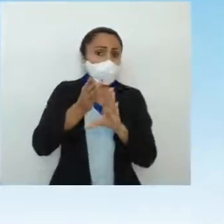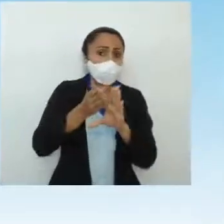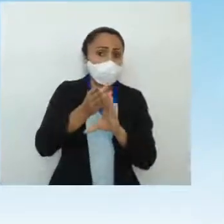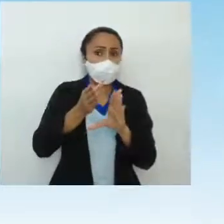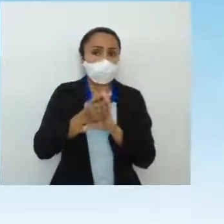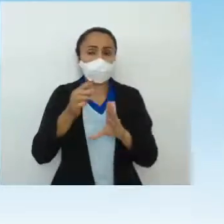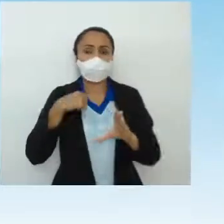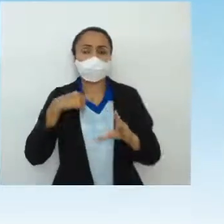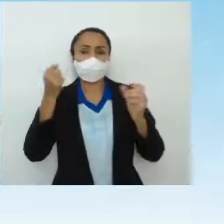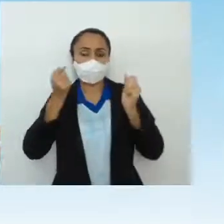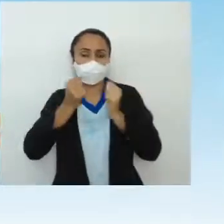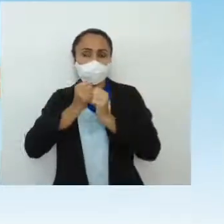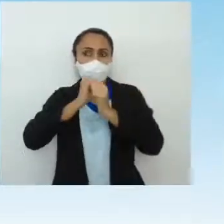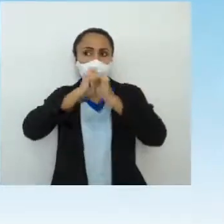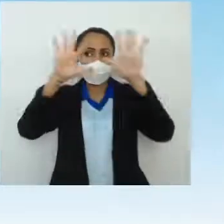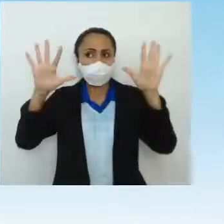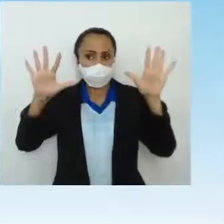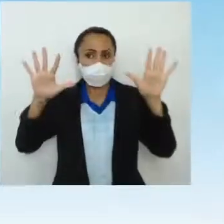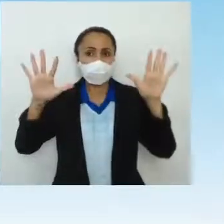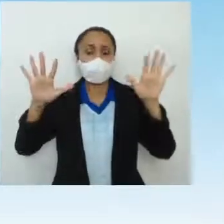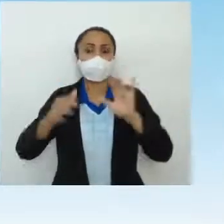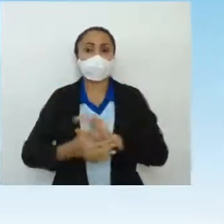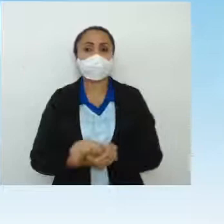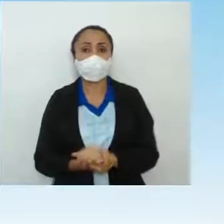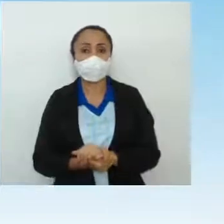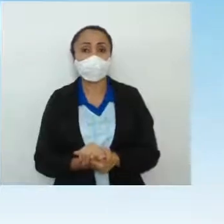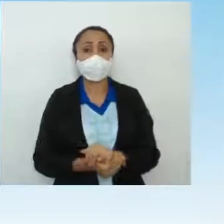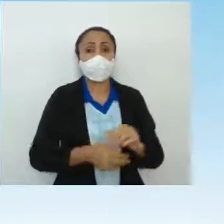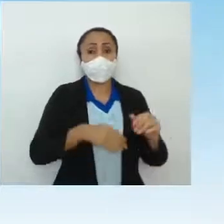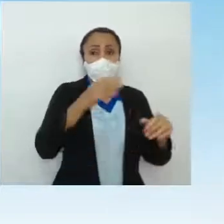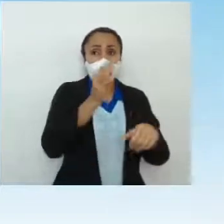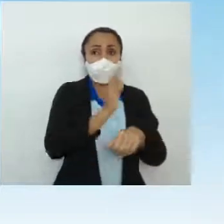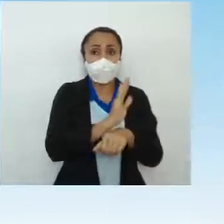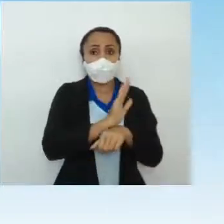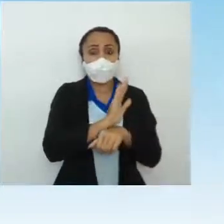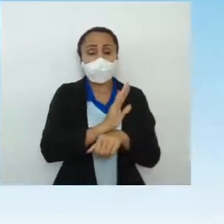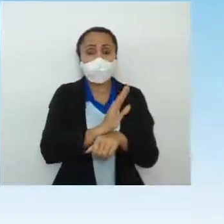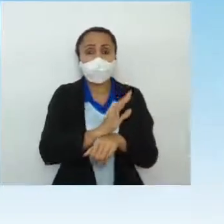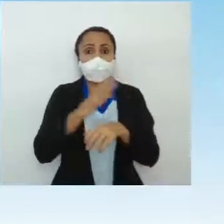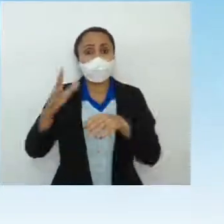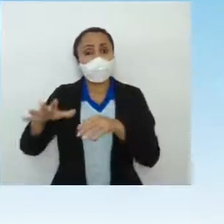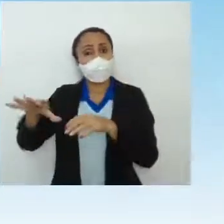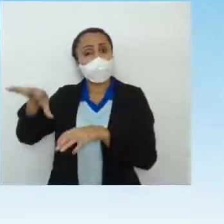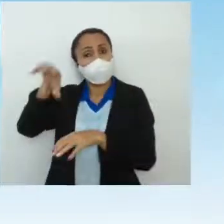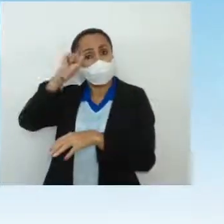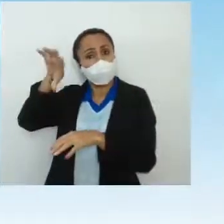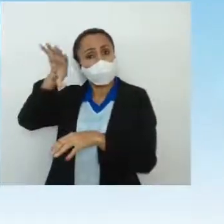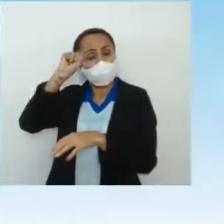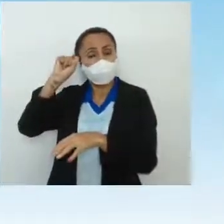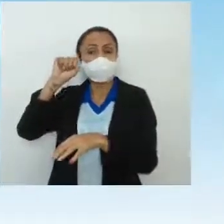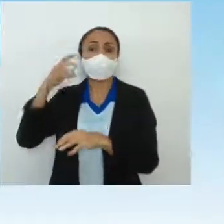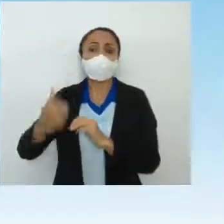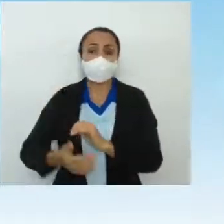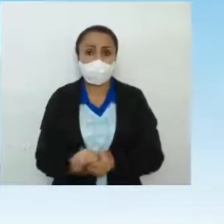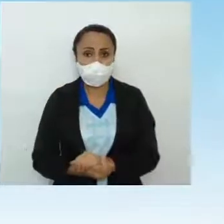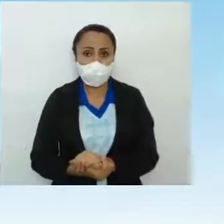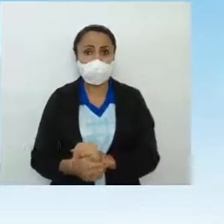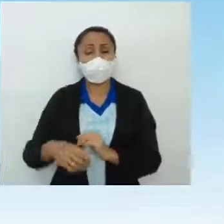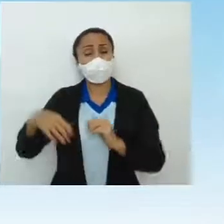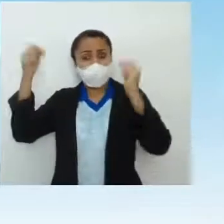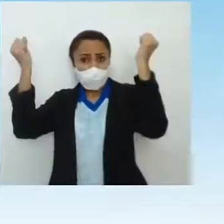nitidez. O filme e o fotorreceptores. O filme ele é atingido pela luz,